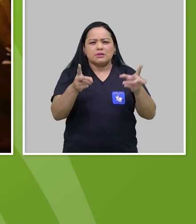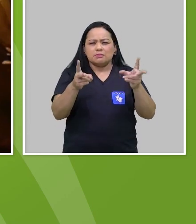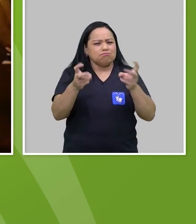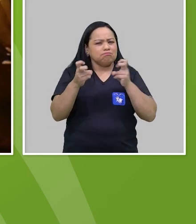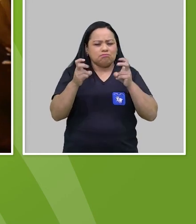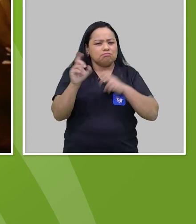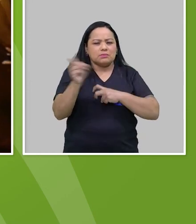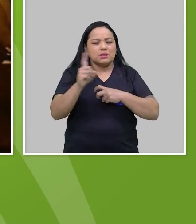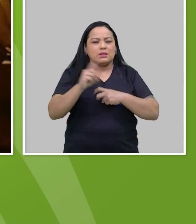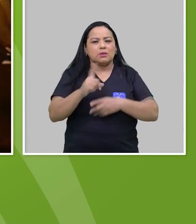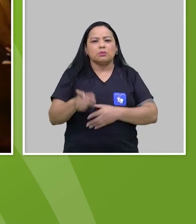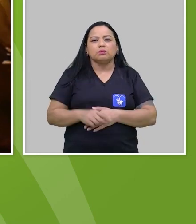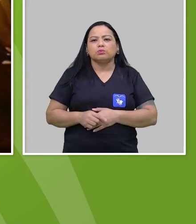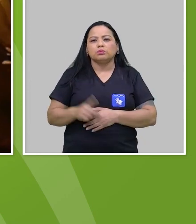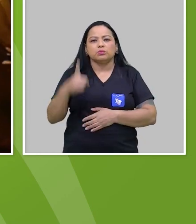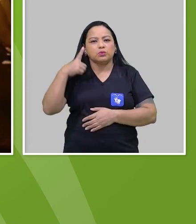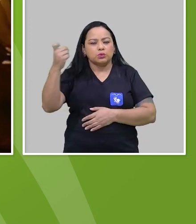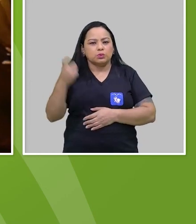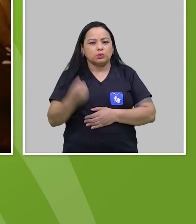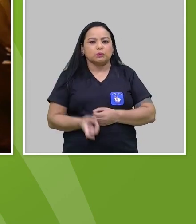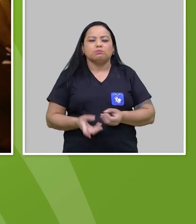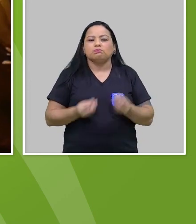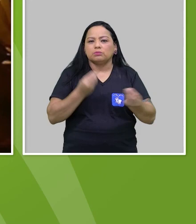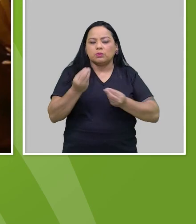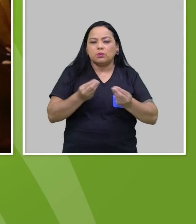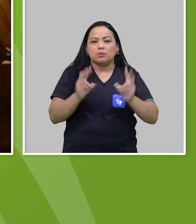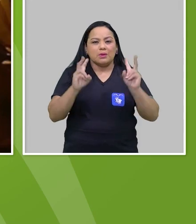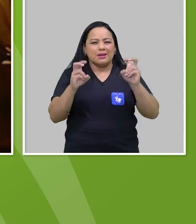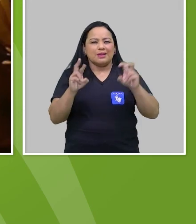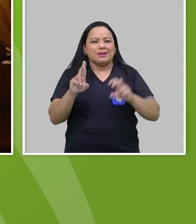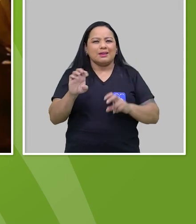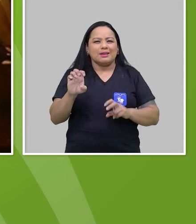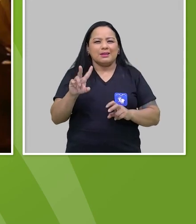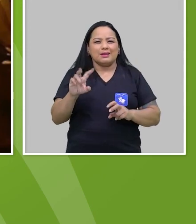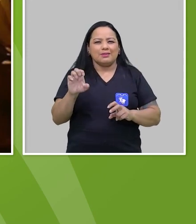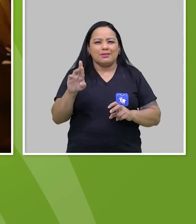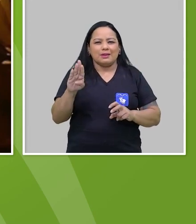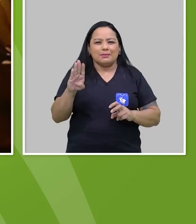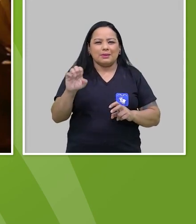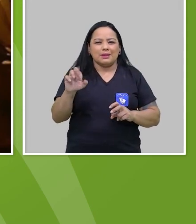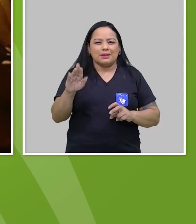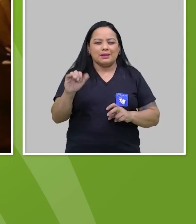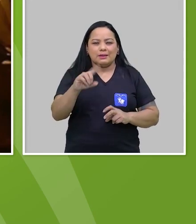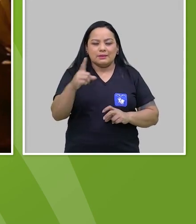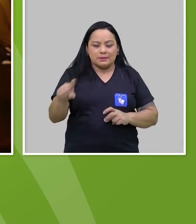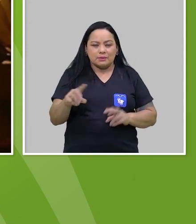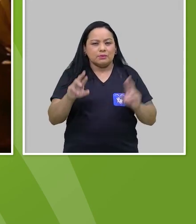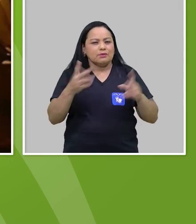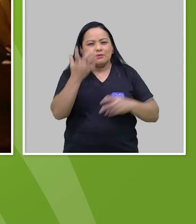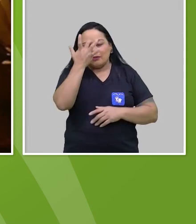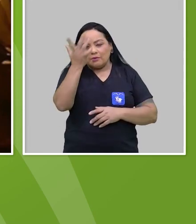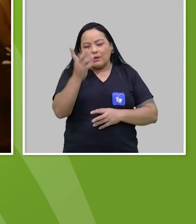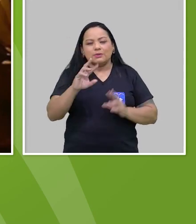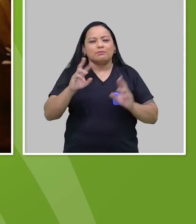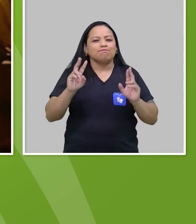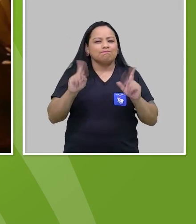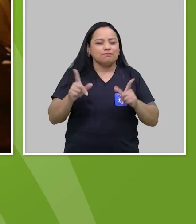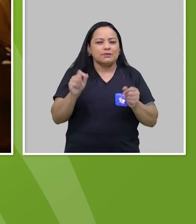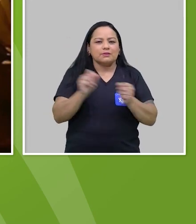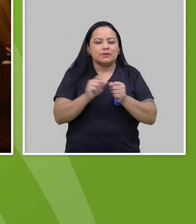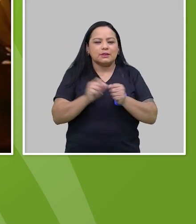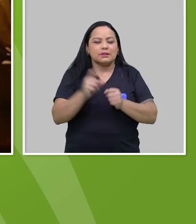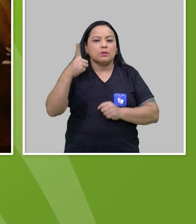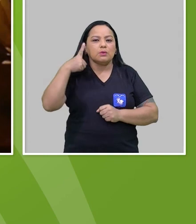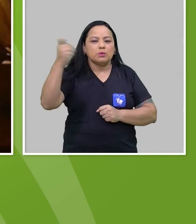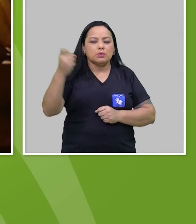refletido, eu tenho a reverberação. Beleza? Muito bem, facinho aí da gente diferenciar. Gente, o som, ele